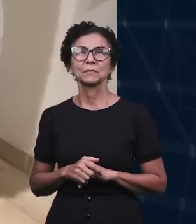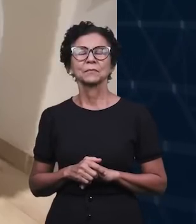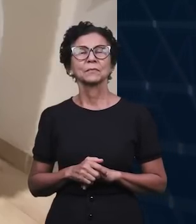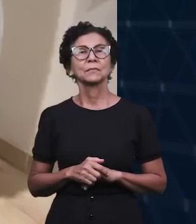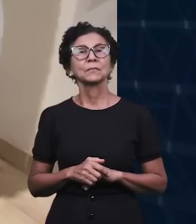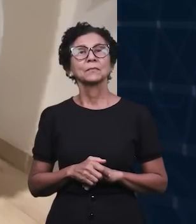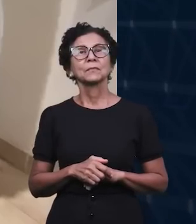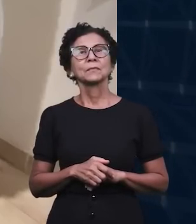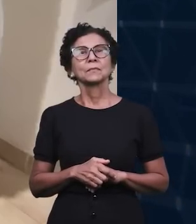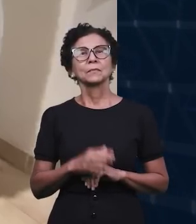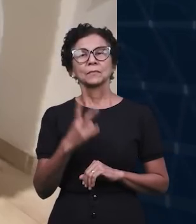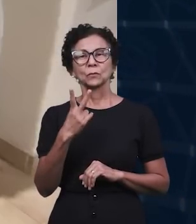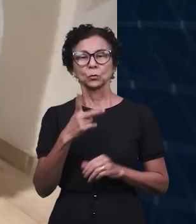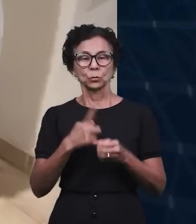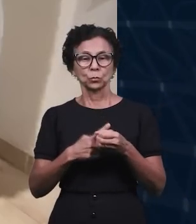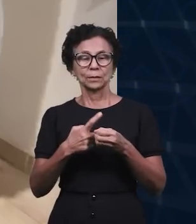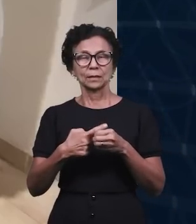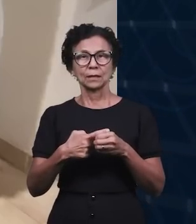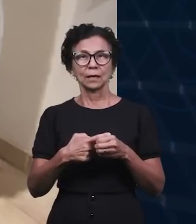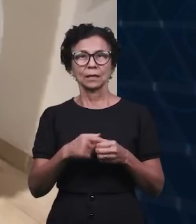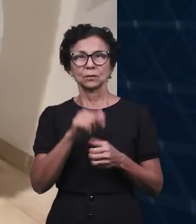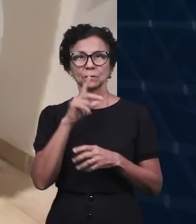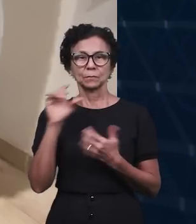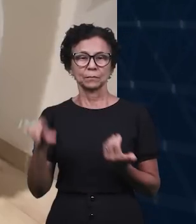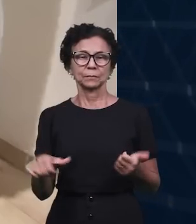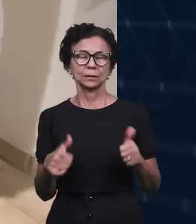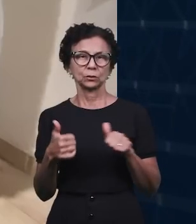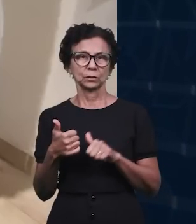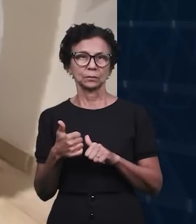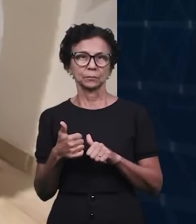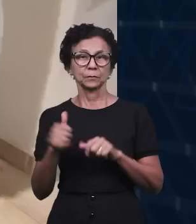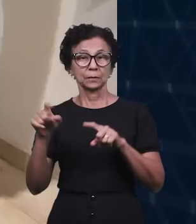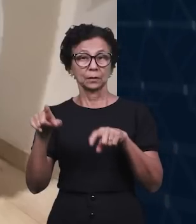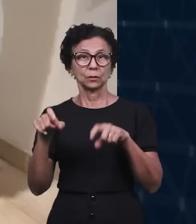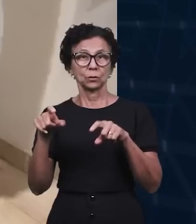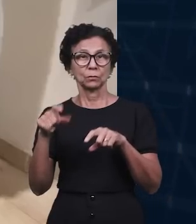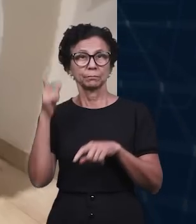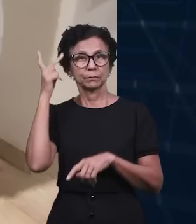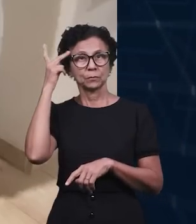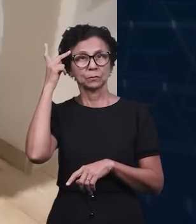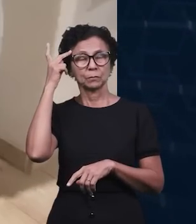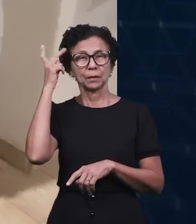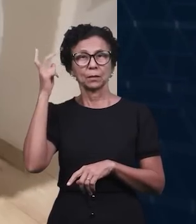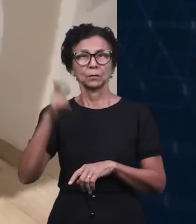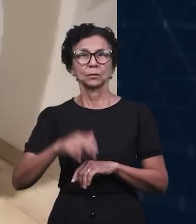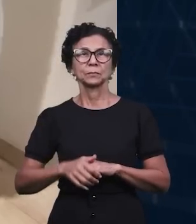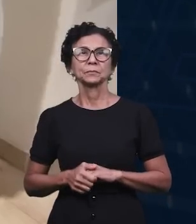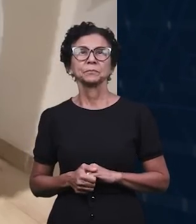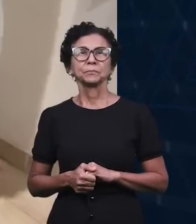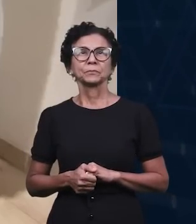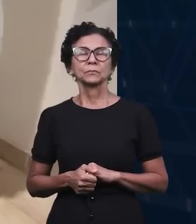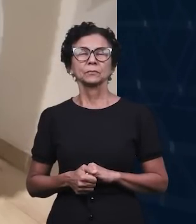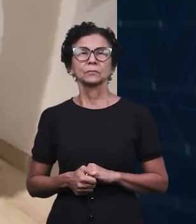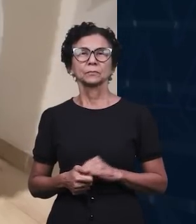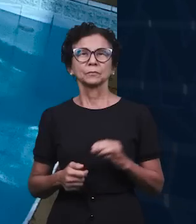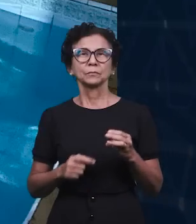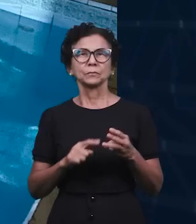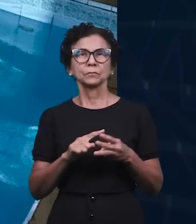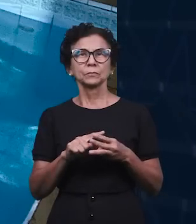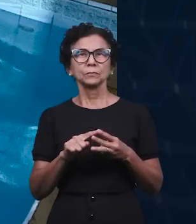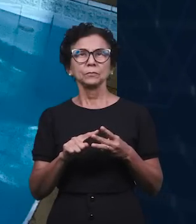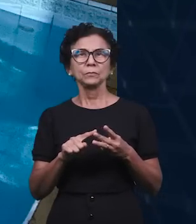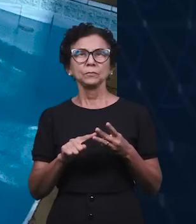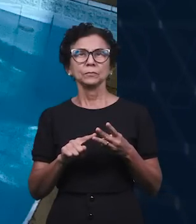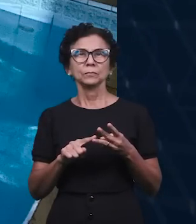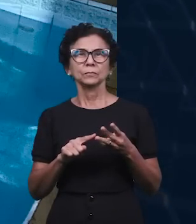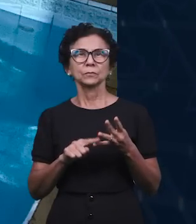batismos em 2 cidades com o polo de Sorocaba, no interior paulista, com a participação das igrejas de Vila Godói, Mairique, Iperó,